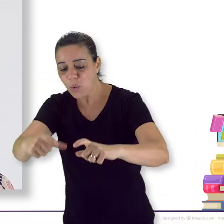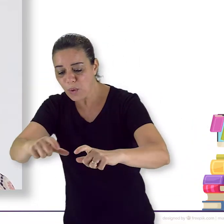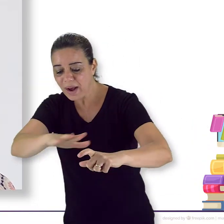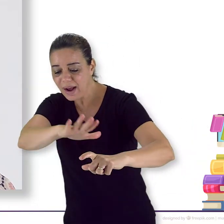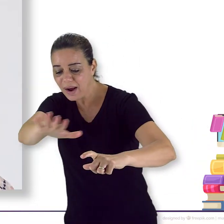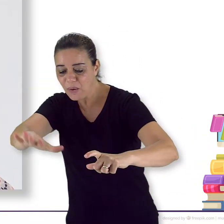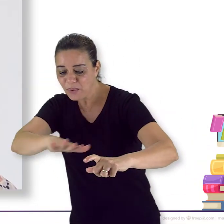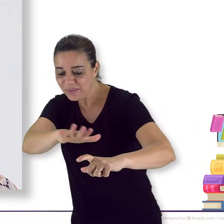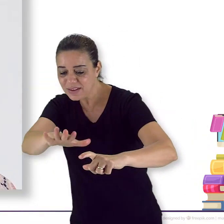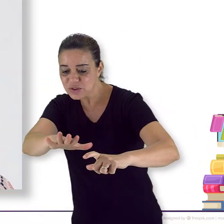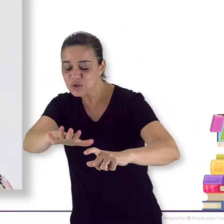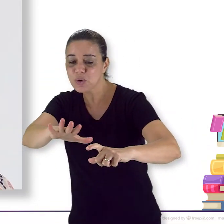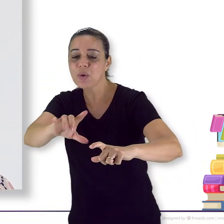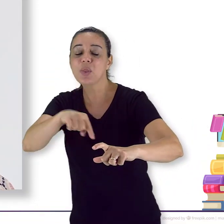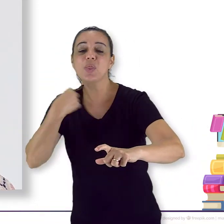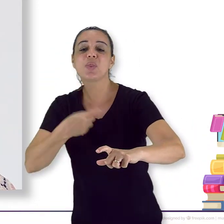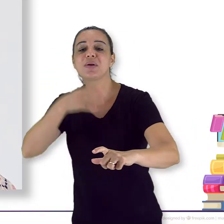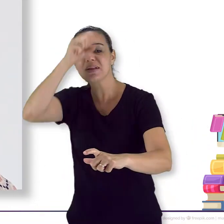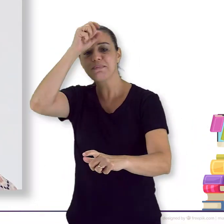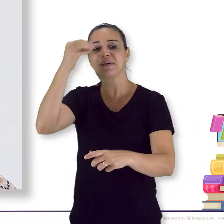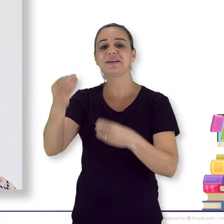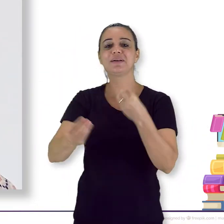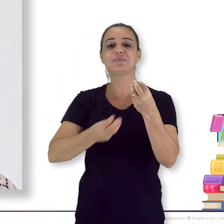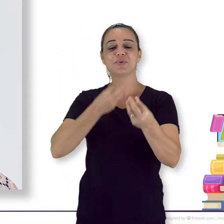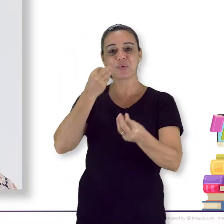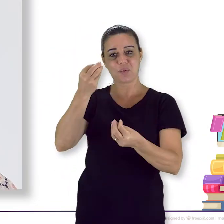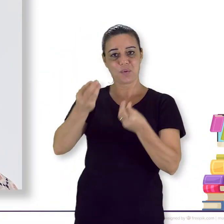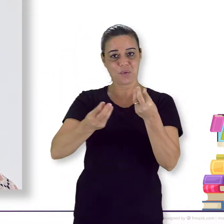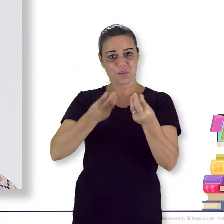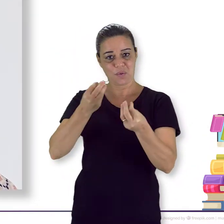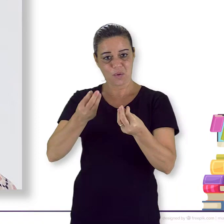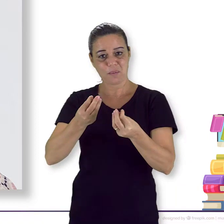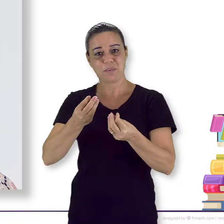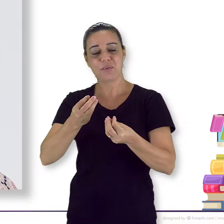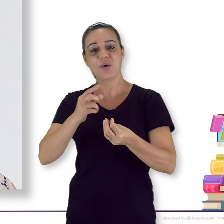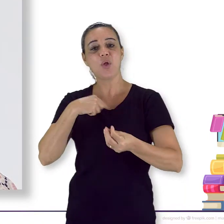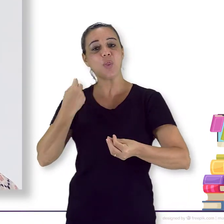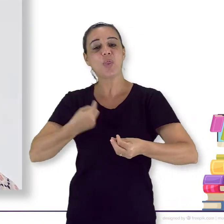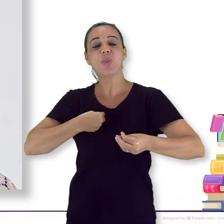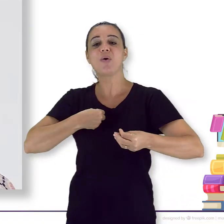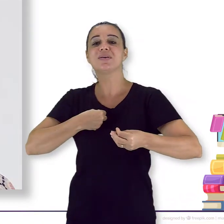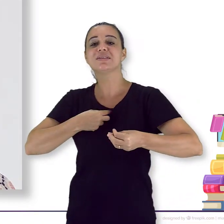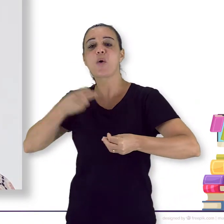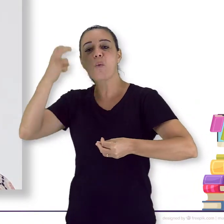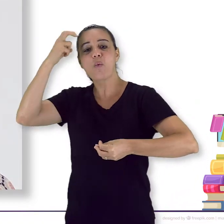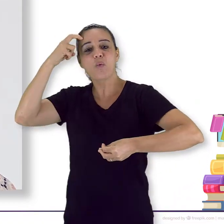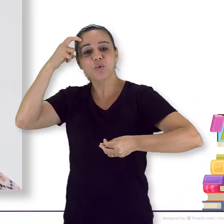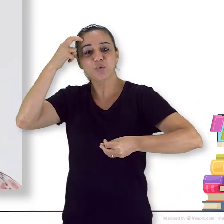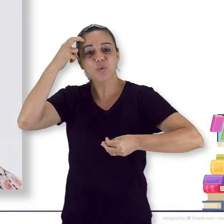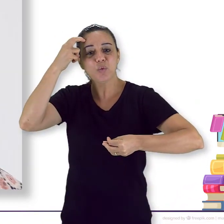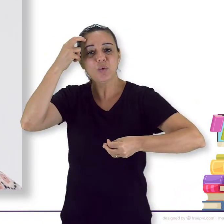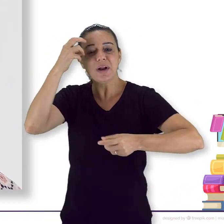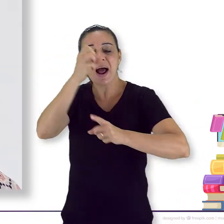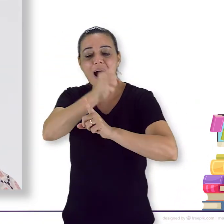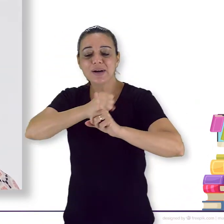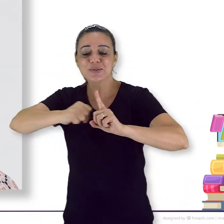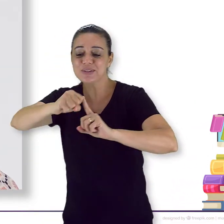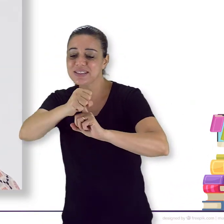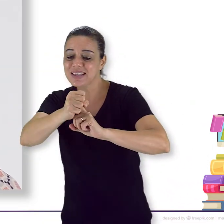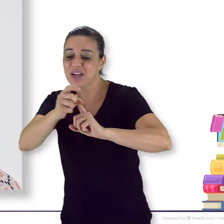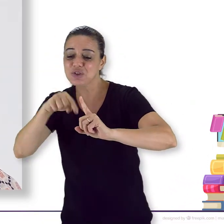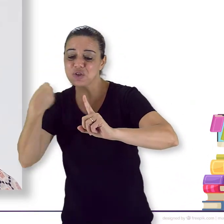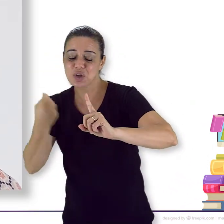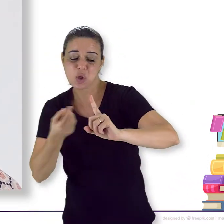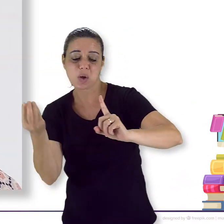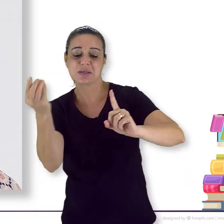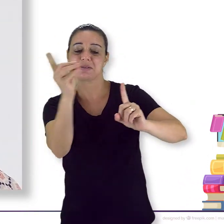primeiro momento do aprender é com o nosso núcleo familiar, é o nosso meio cultural. Então,